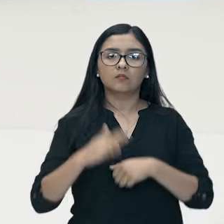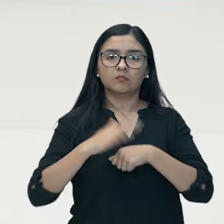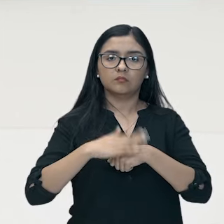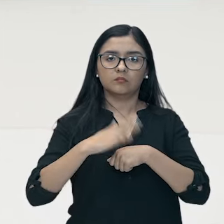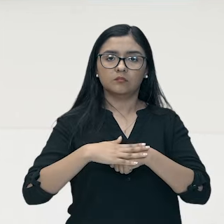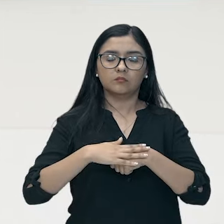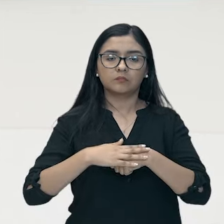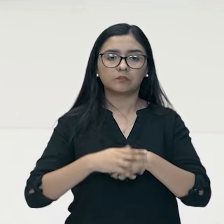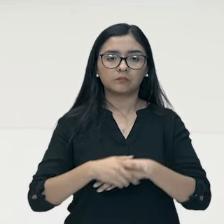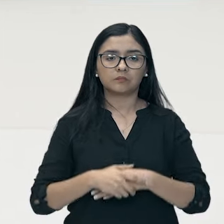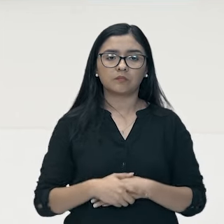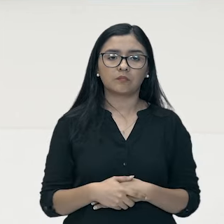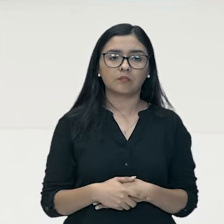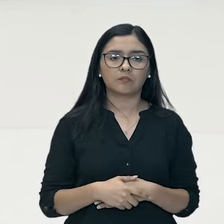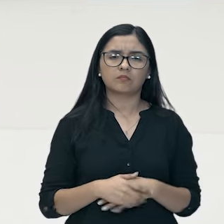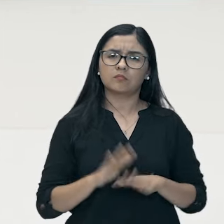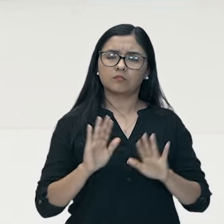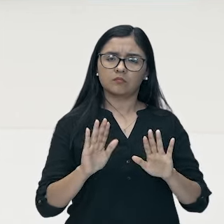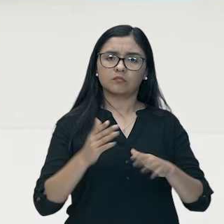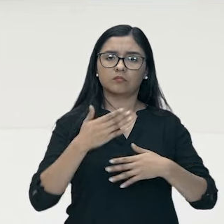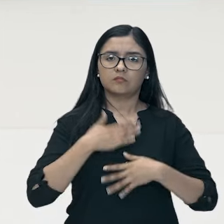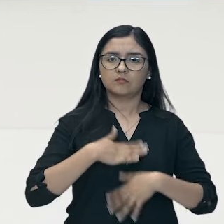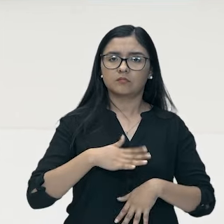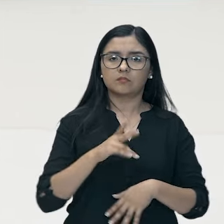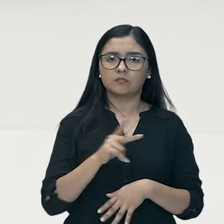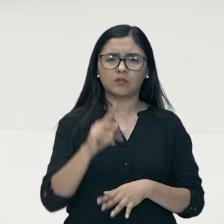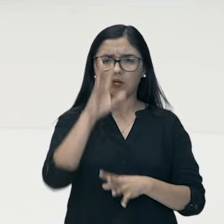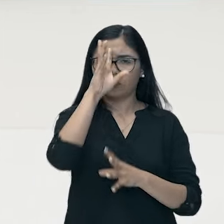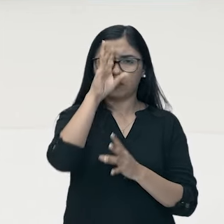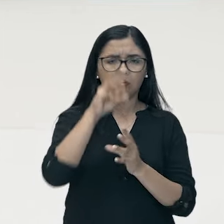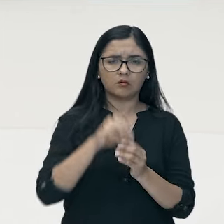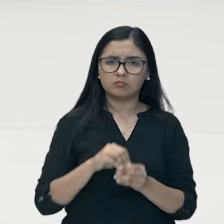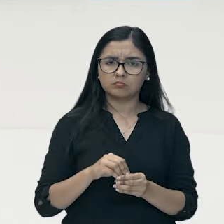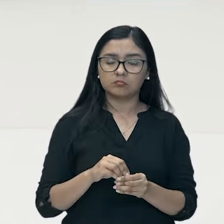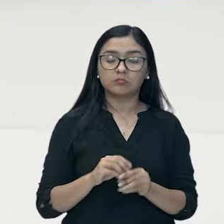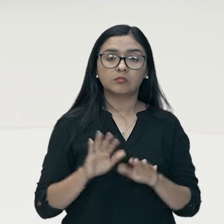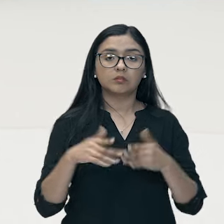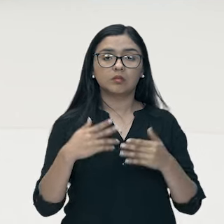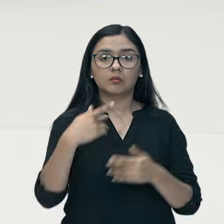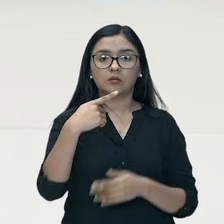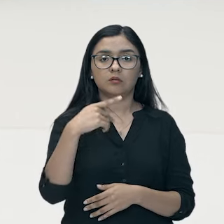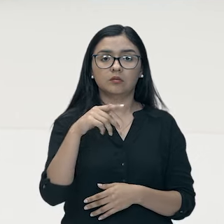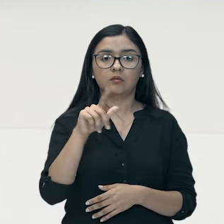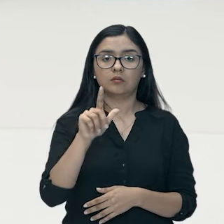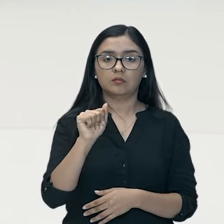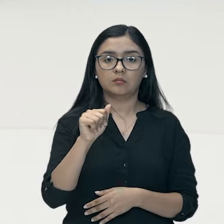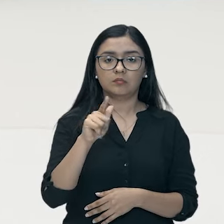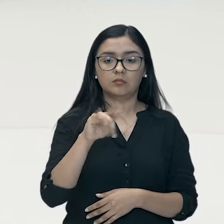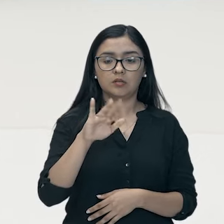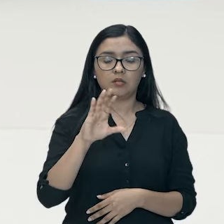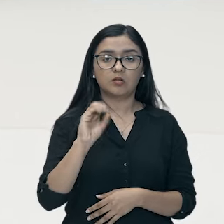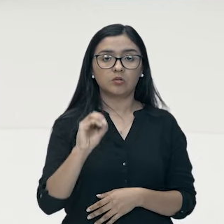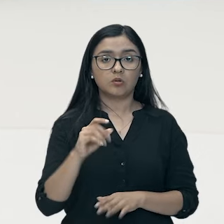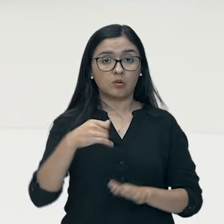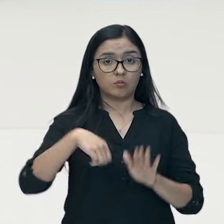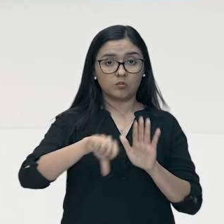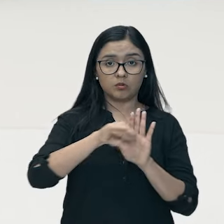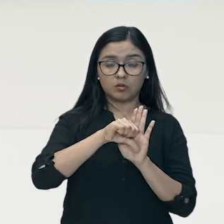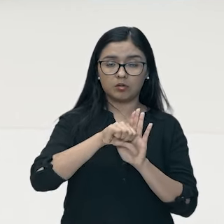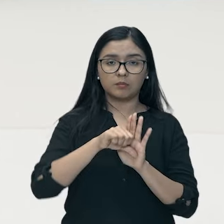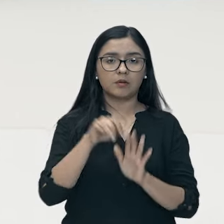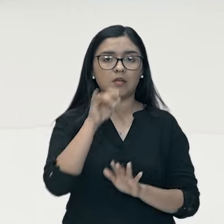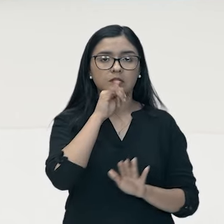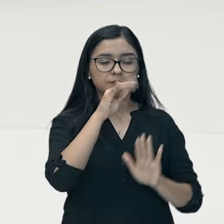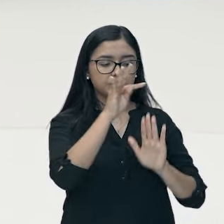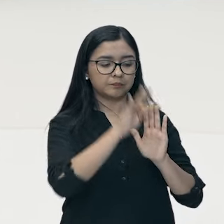autoria para tudo Professor eu não entendi o plag inclusive é um crime viu é quando você pega o